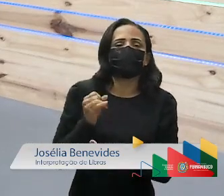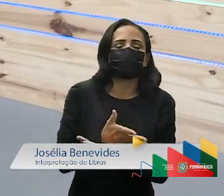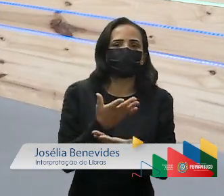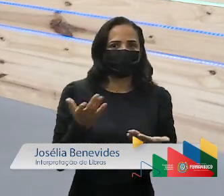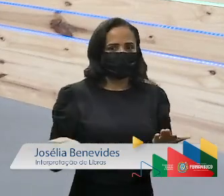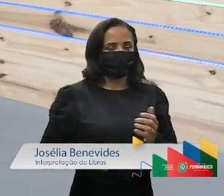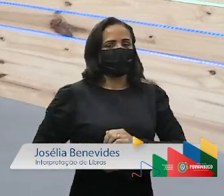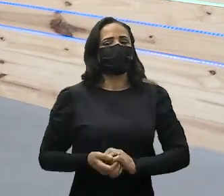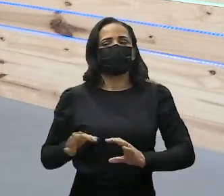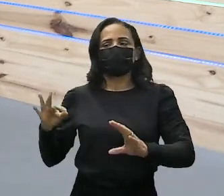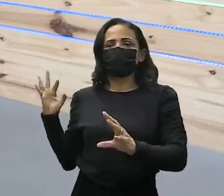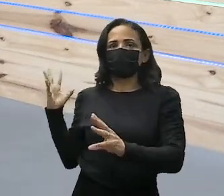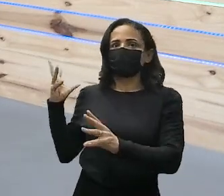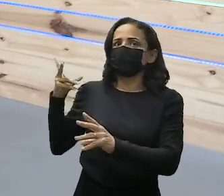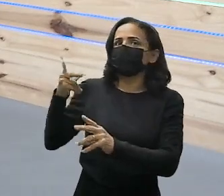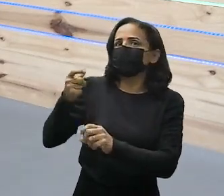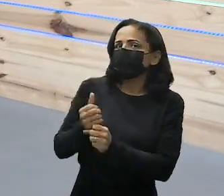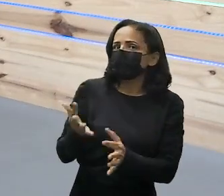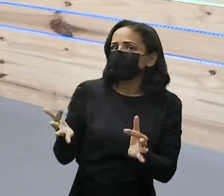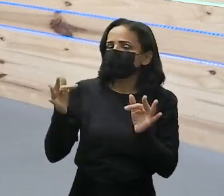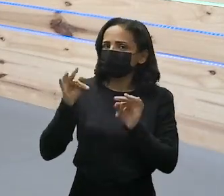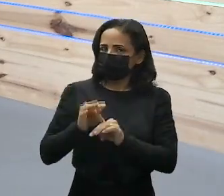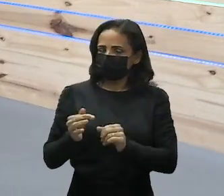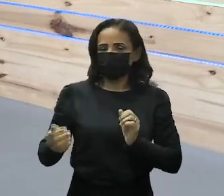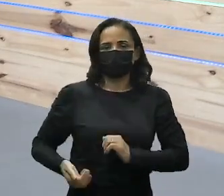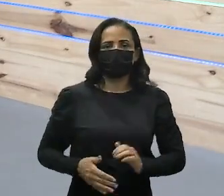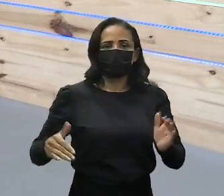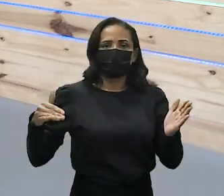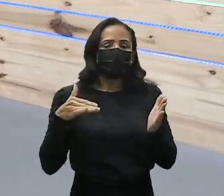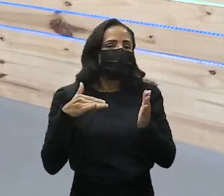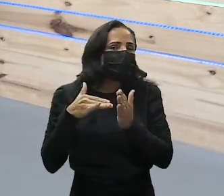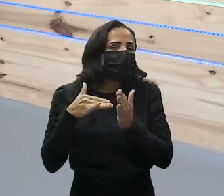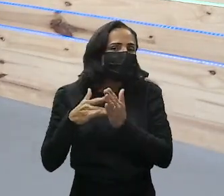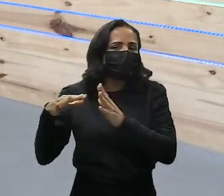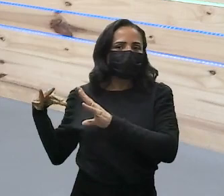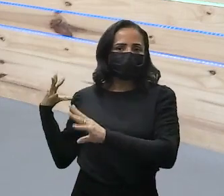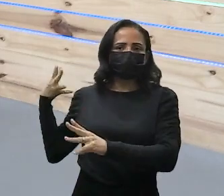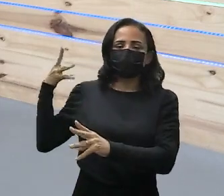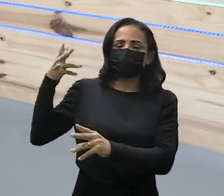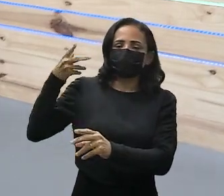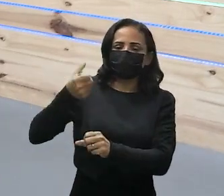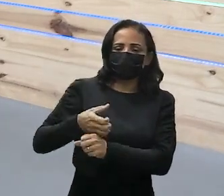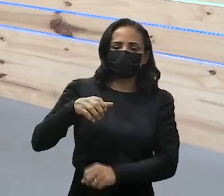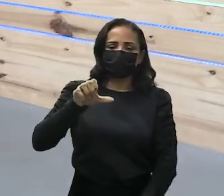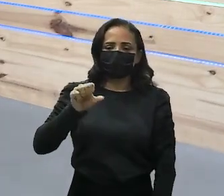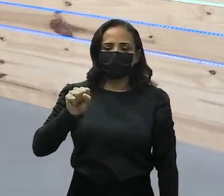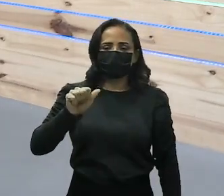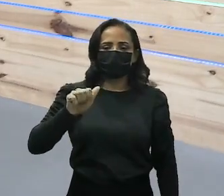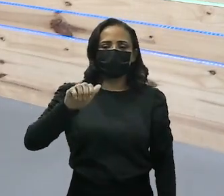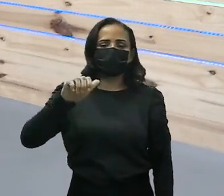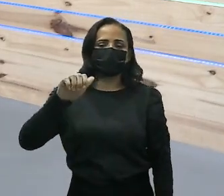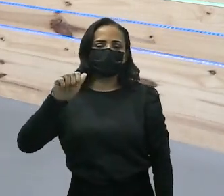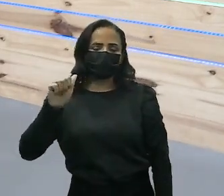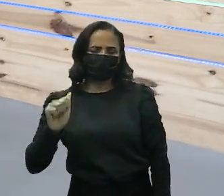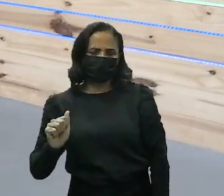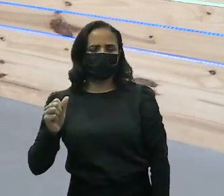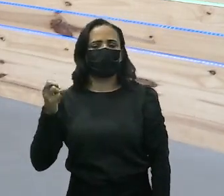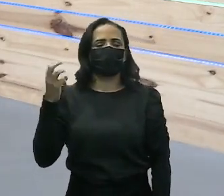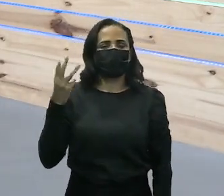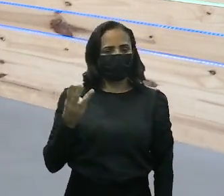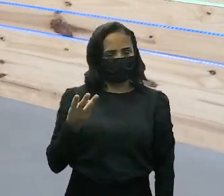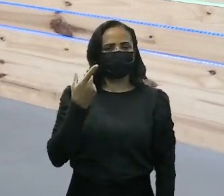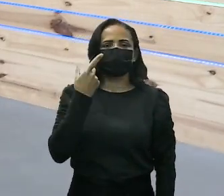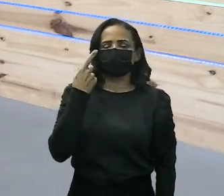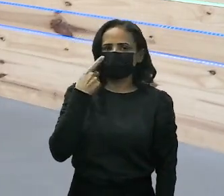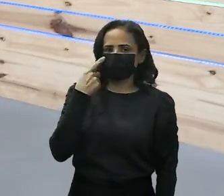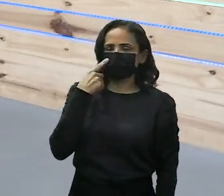da revisão do SSA 3, tá? Última parte da revisão, última aula de Biologia do ano aqui do EducaPE, tá? Antes